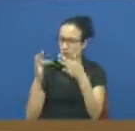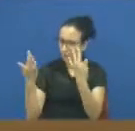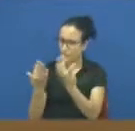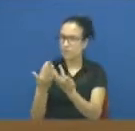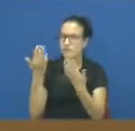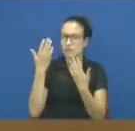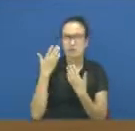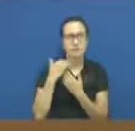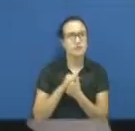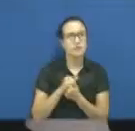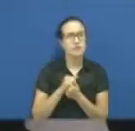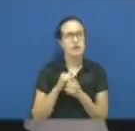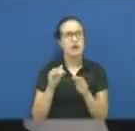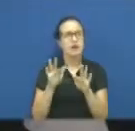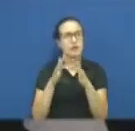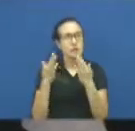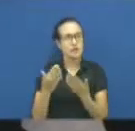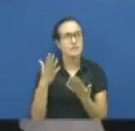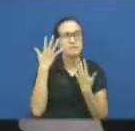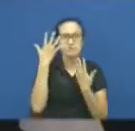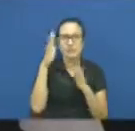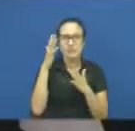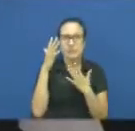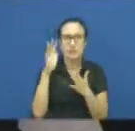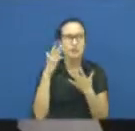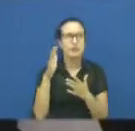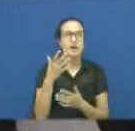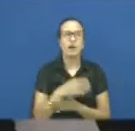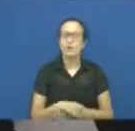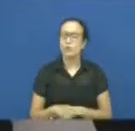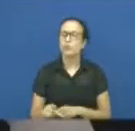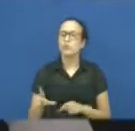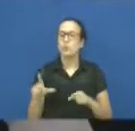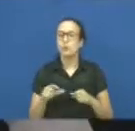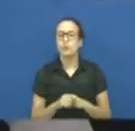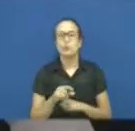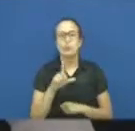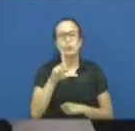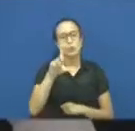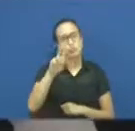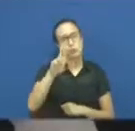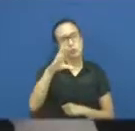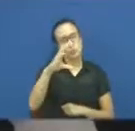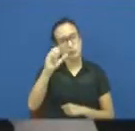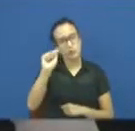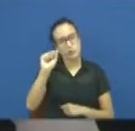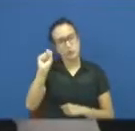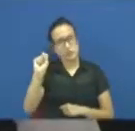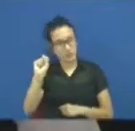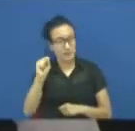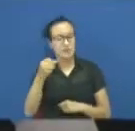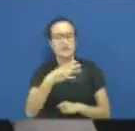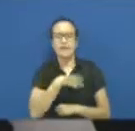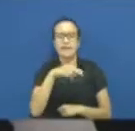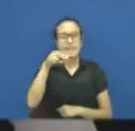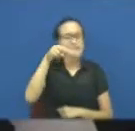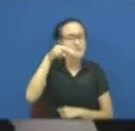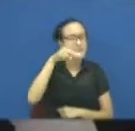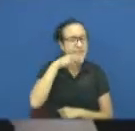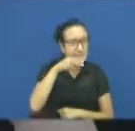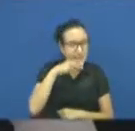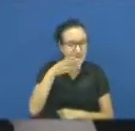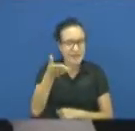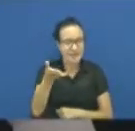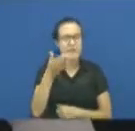Faustino, que hoje está aqui presente. O Lucas, que é neto dele, a Nora, que é a dona Ruth, não